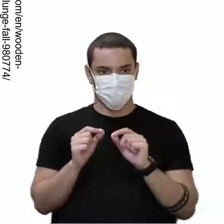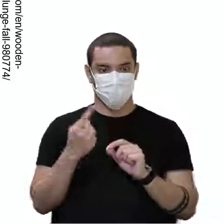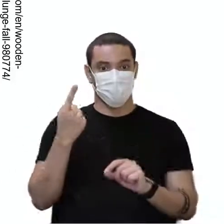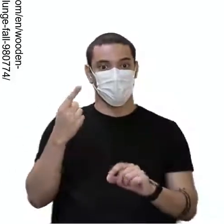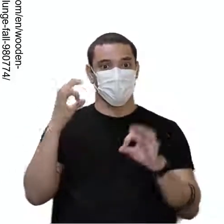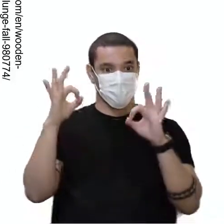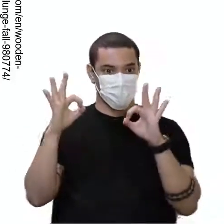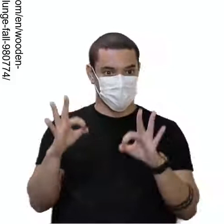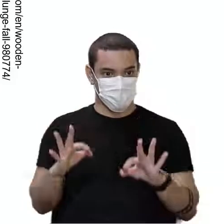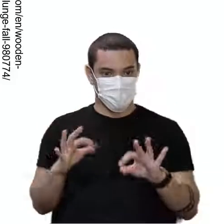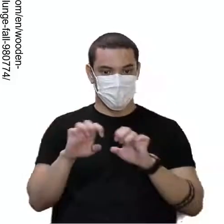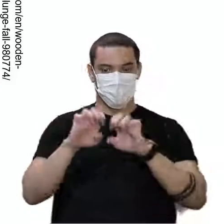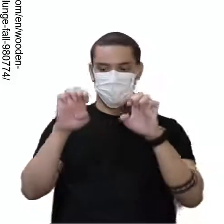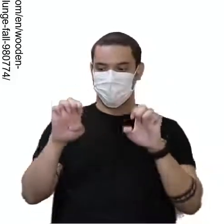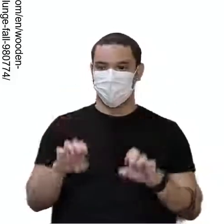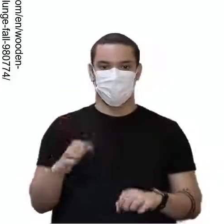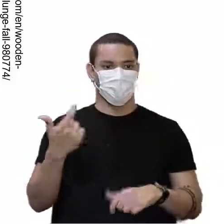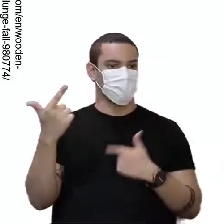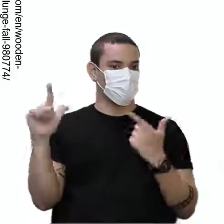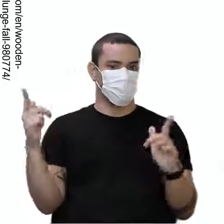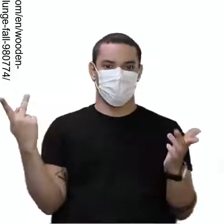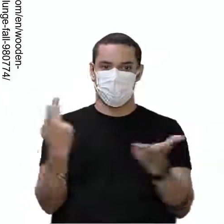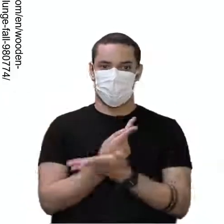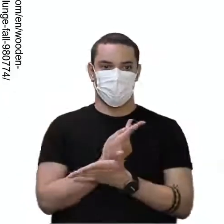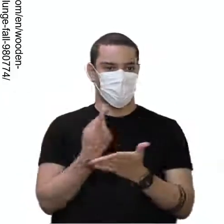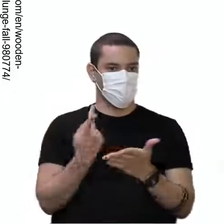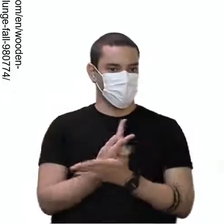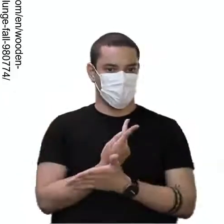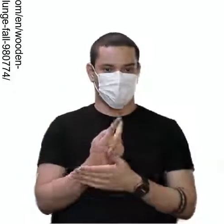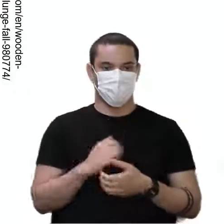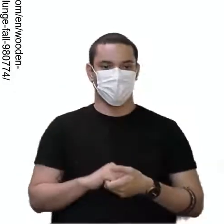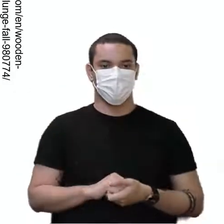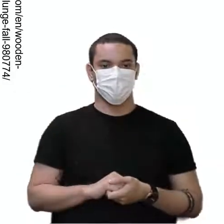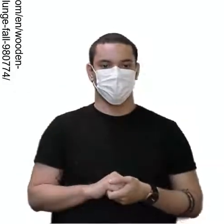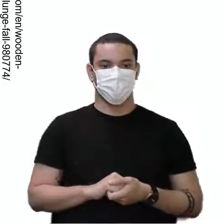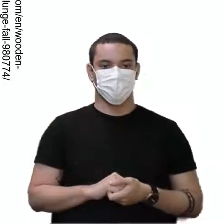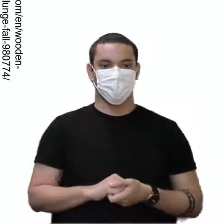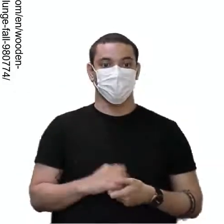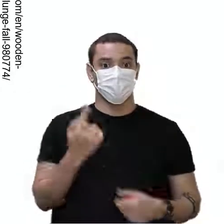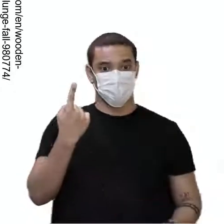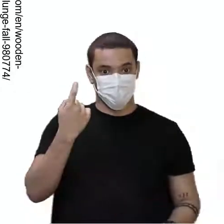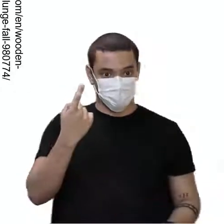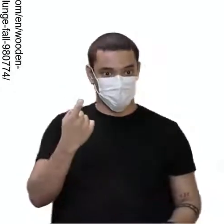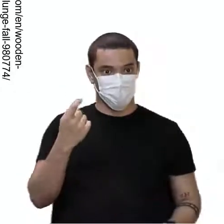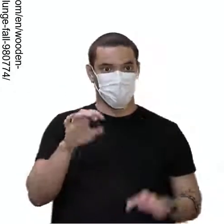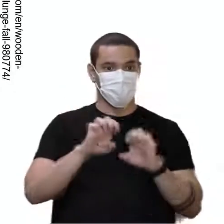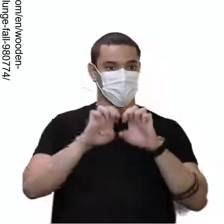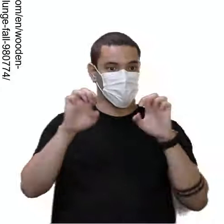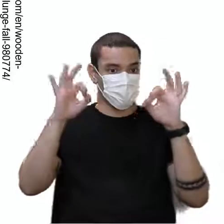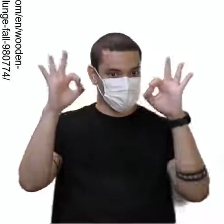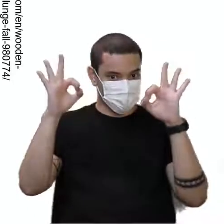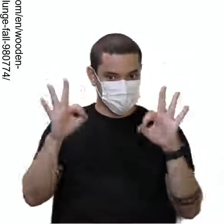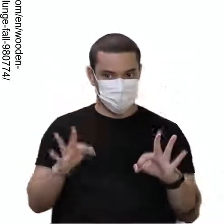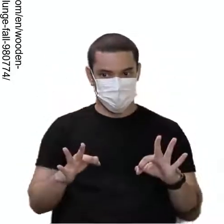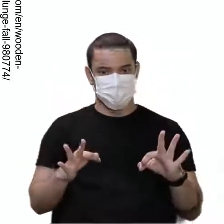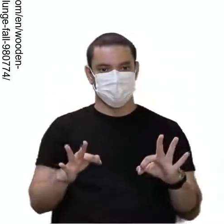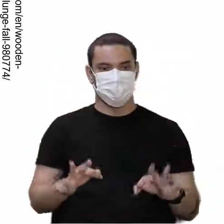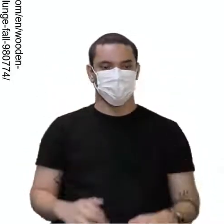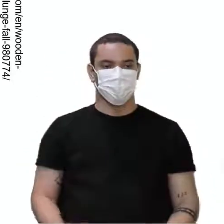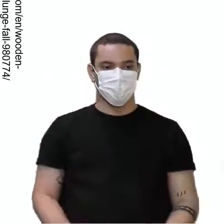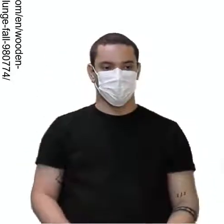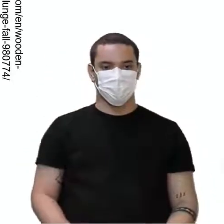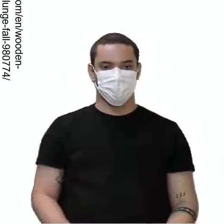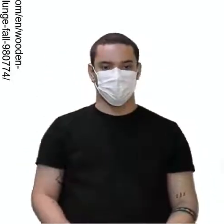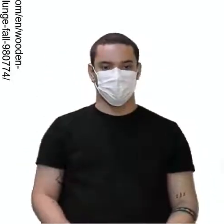está certa na estrutura e as outras estão erradas, tá? Então, a única que está certa na estrutura aqui é essa aqui. Talvez